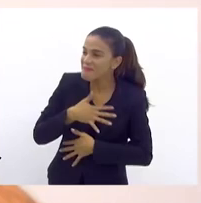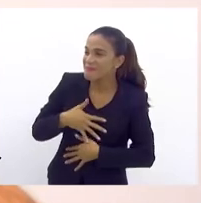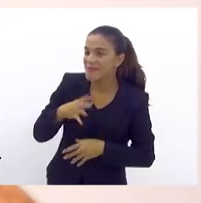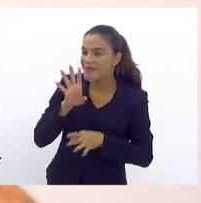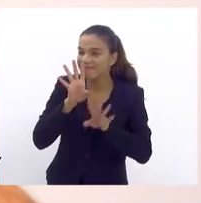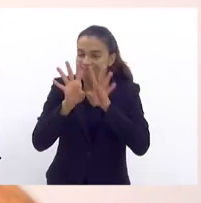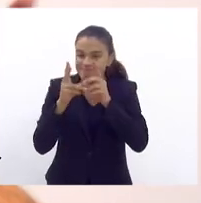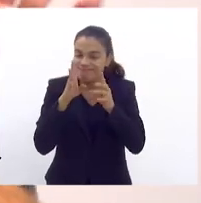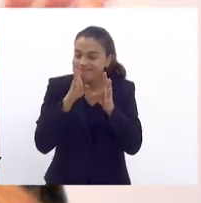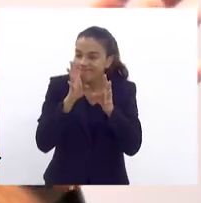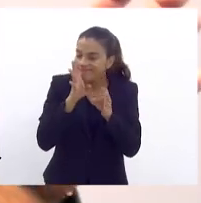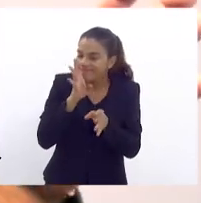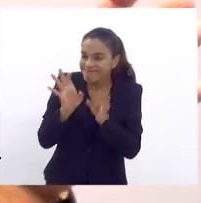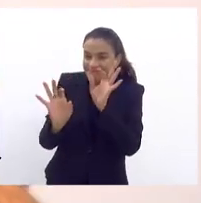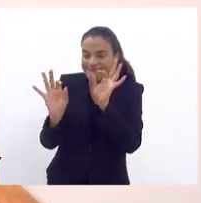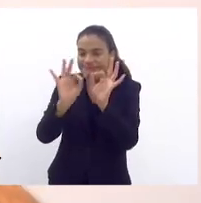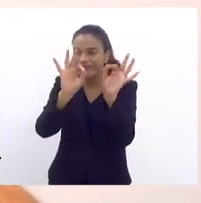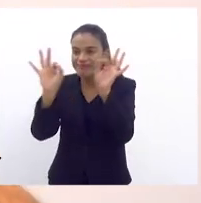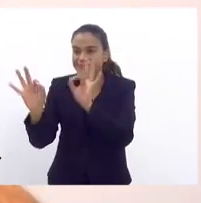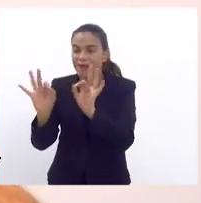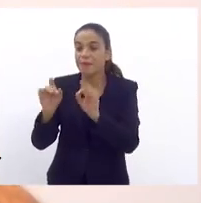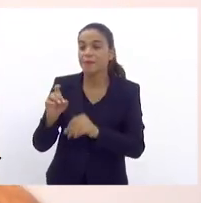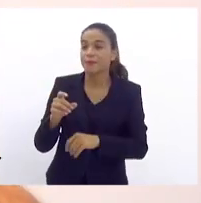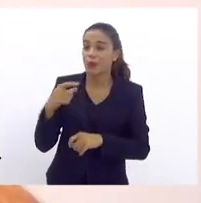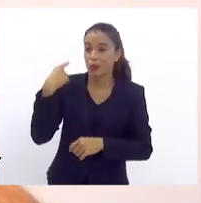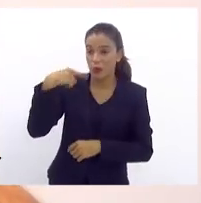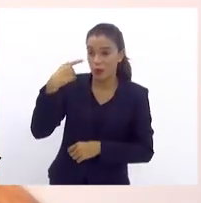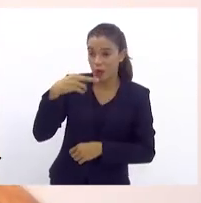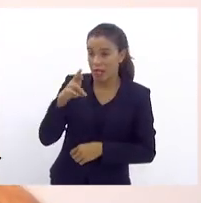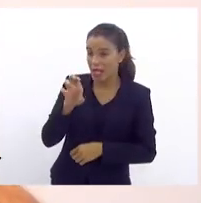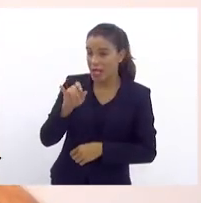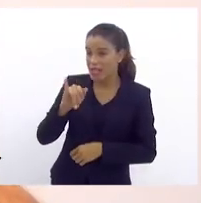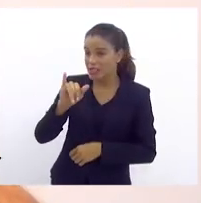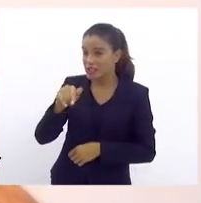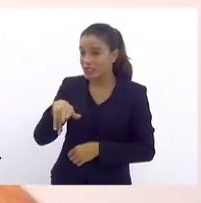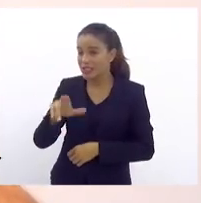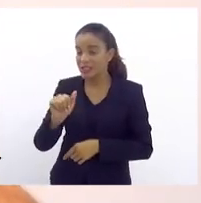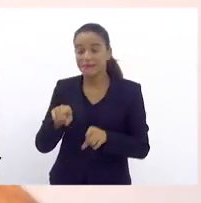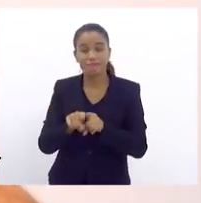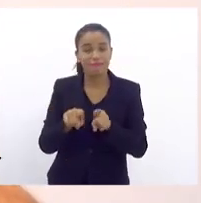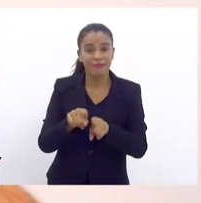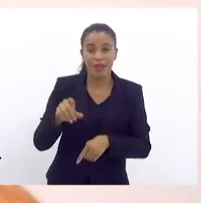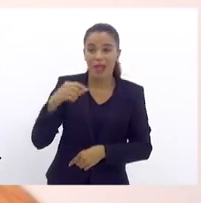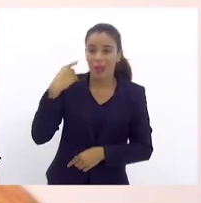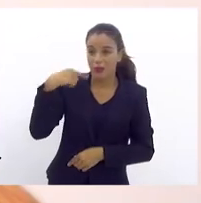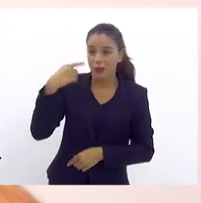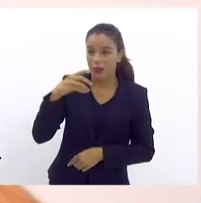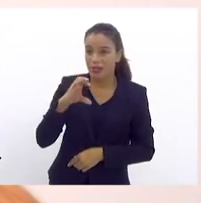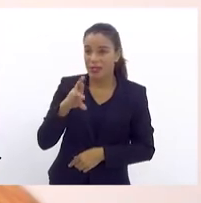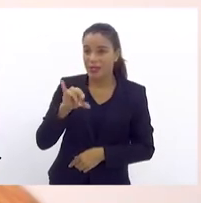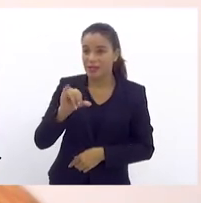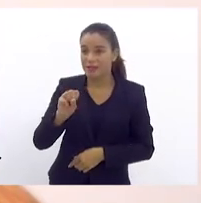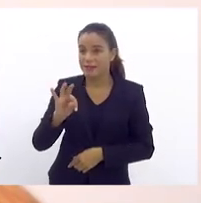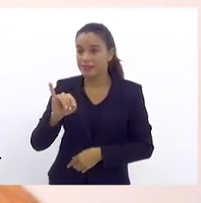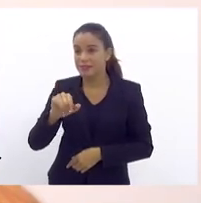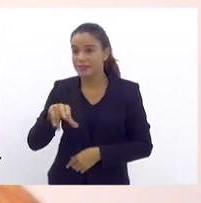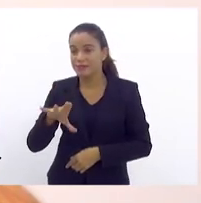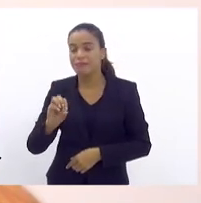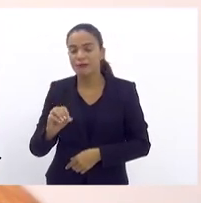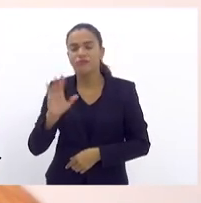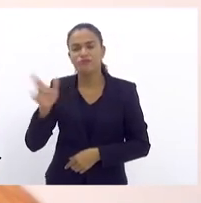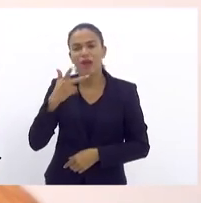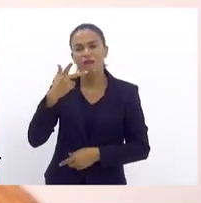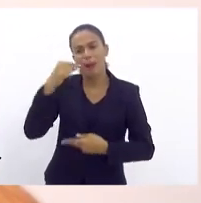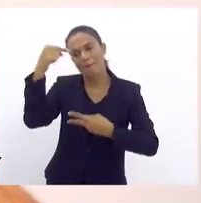mas eu fico feliz exatamente eu acho que o doutor Regina e a Doutora Cristina já já citaram isso que é do Ministério Público já sabem isso que é